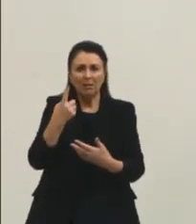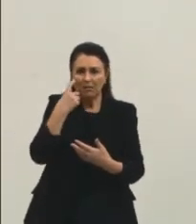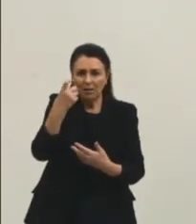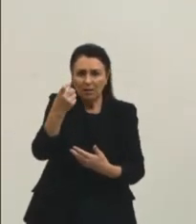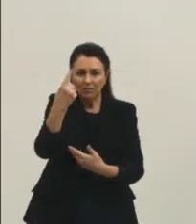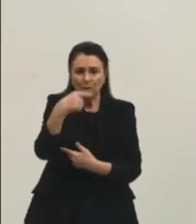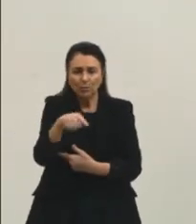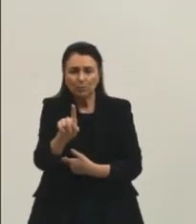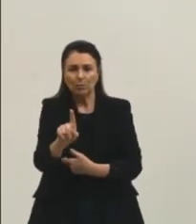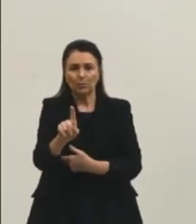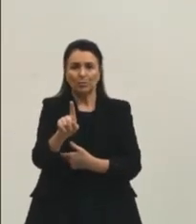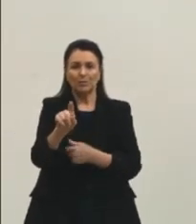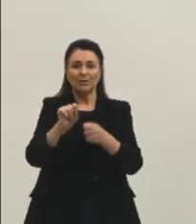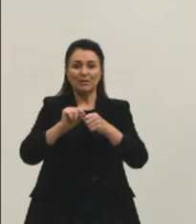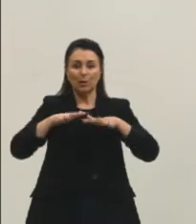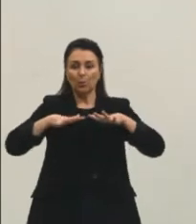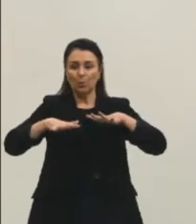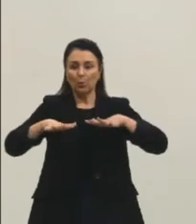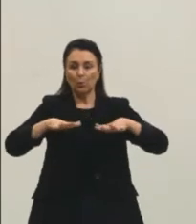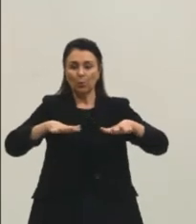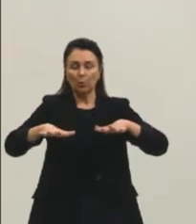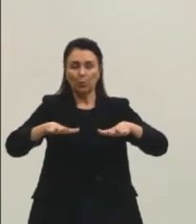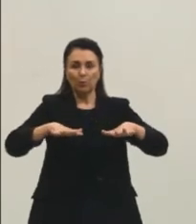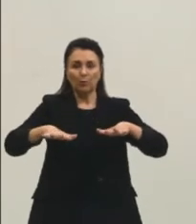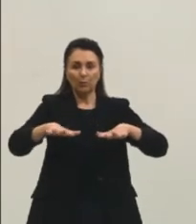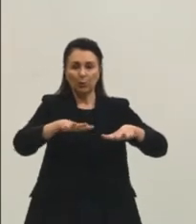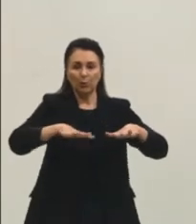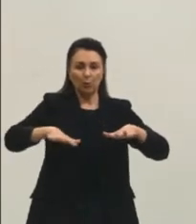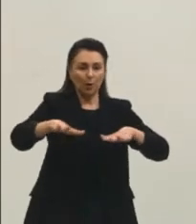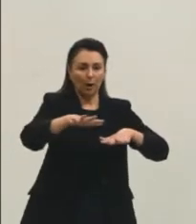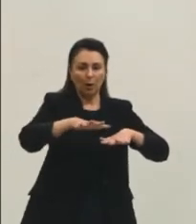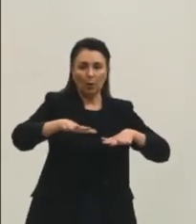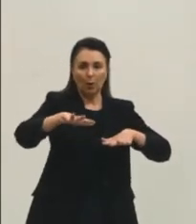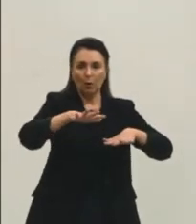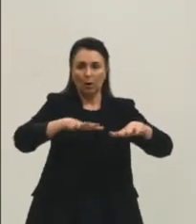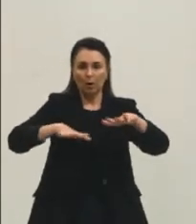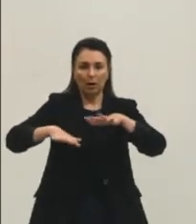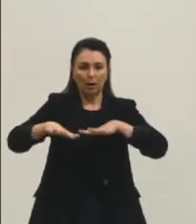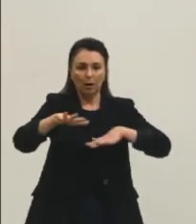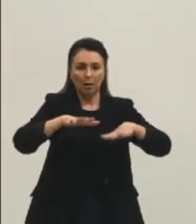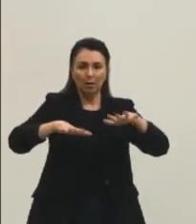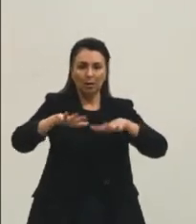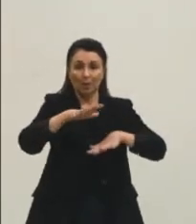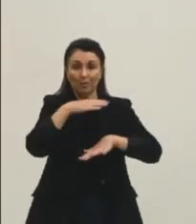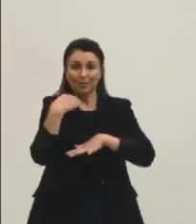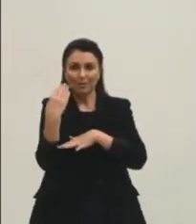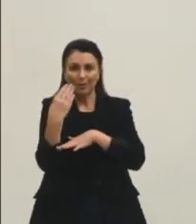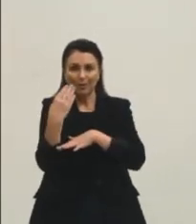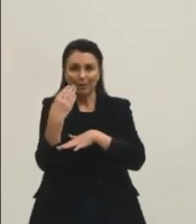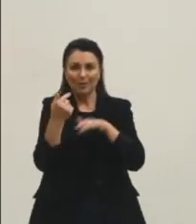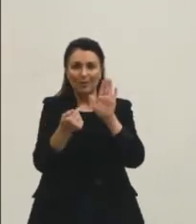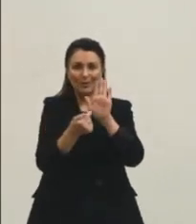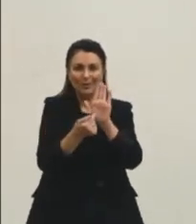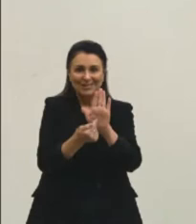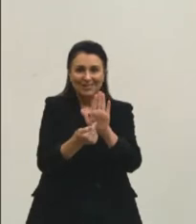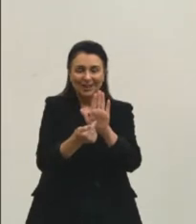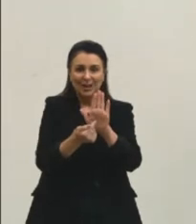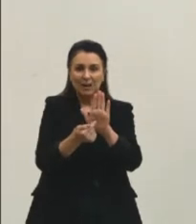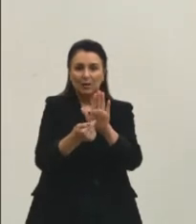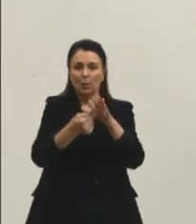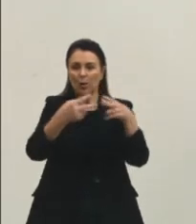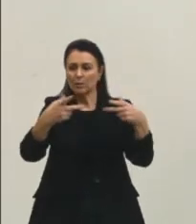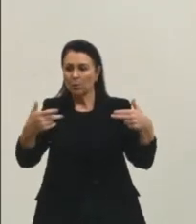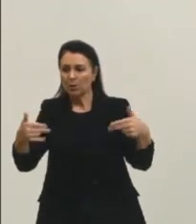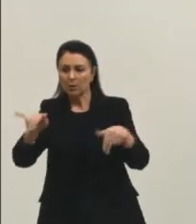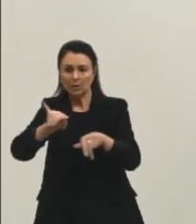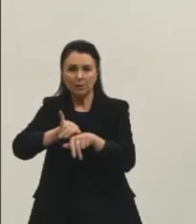precisar então fazer um rito para marcar a morte das pessoas para marcar a passagem e esses vestígios desses restos